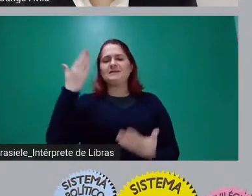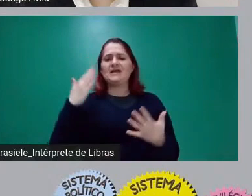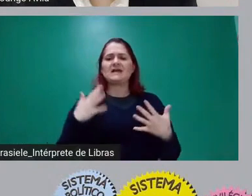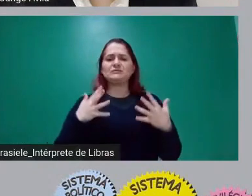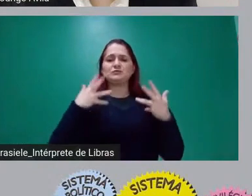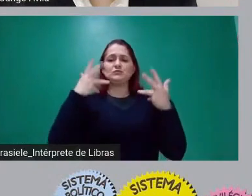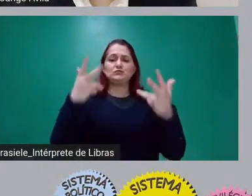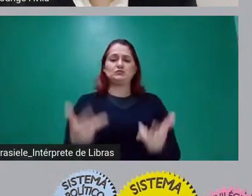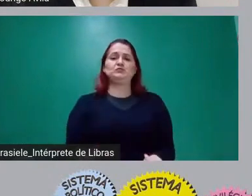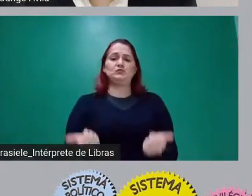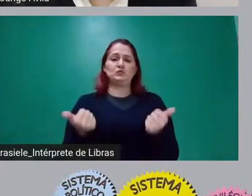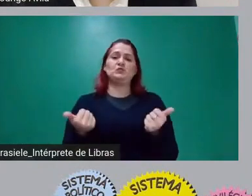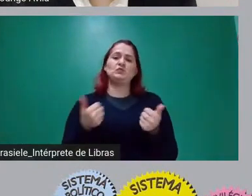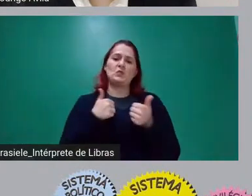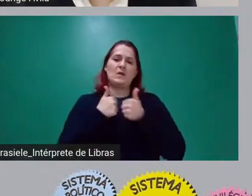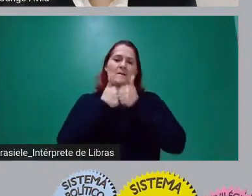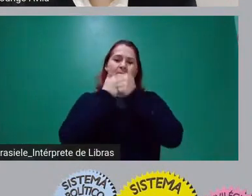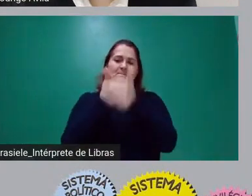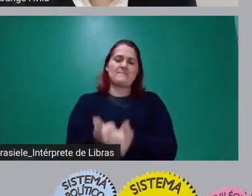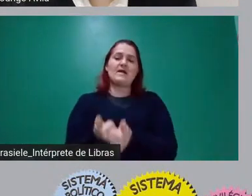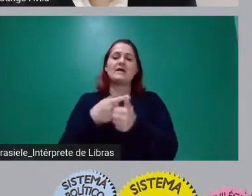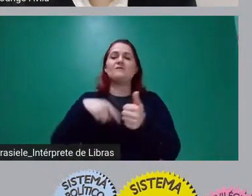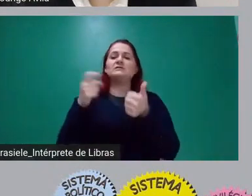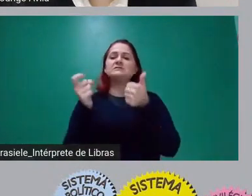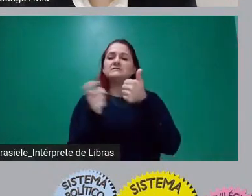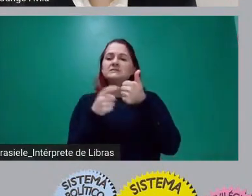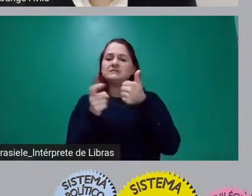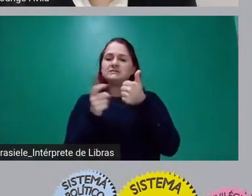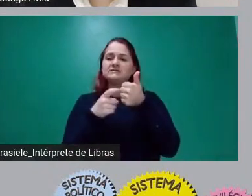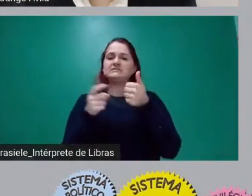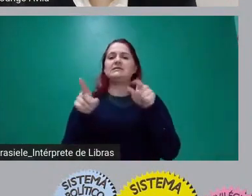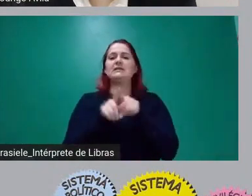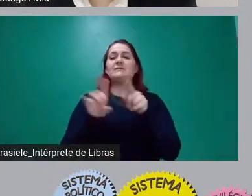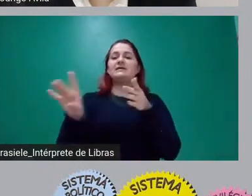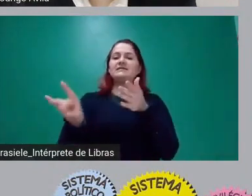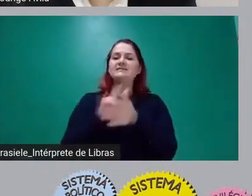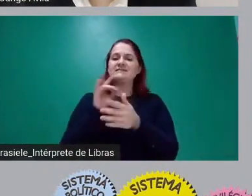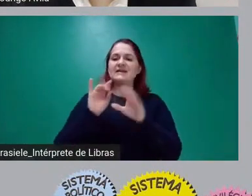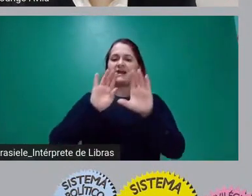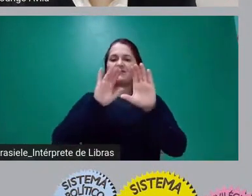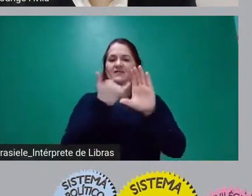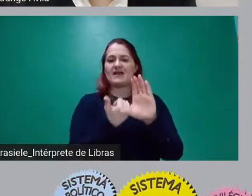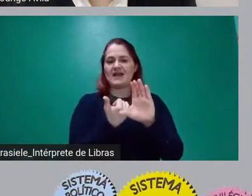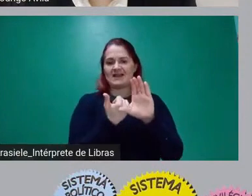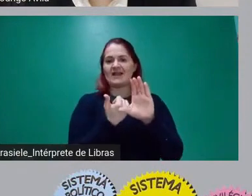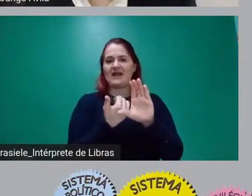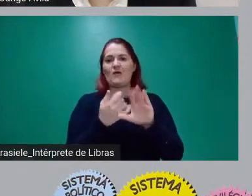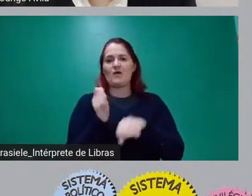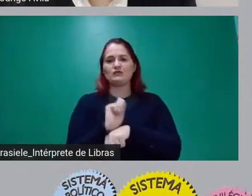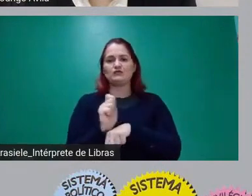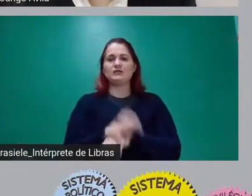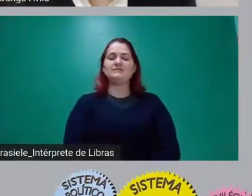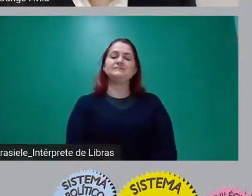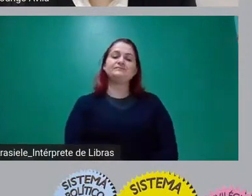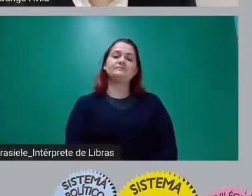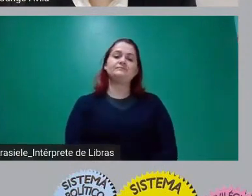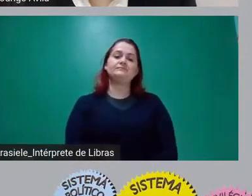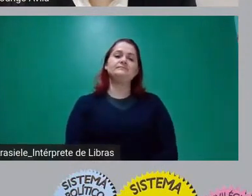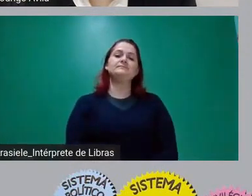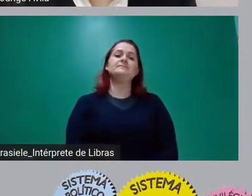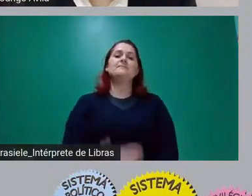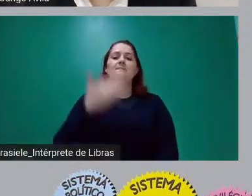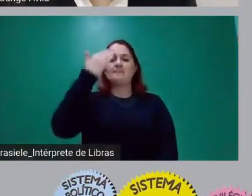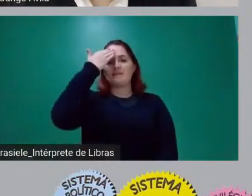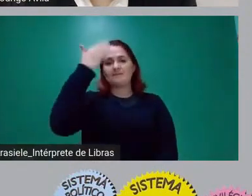acompanham, curtam, compartilhem, se inscrevam no canal da Auditoria. Obrigado, Maria Lúcia. Queria primeiramente cumprimentar a todos que